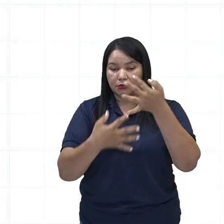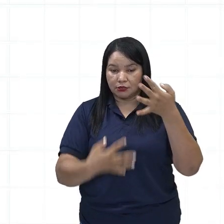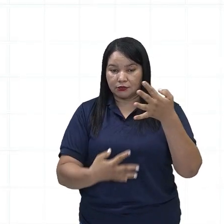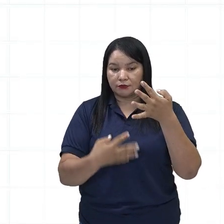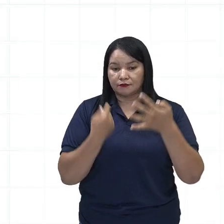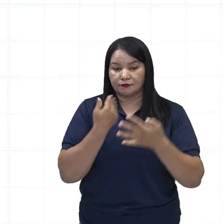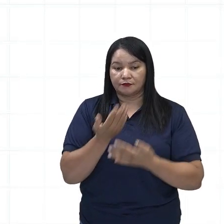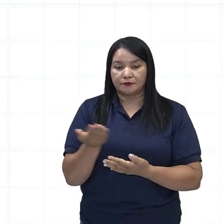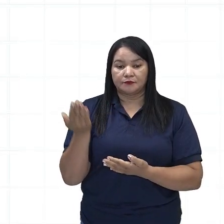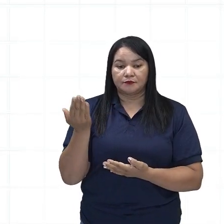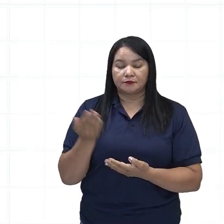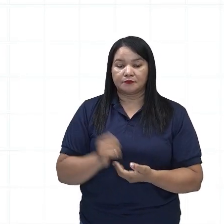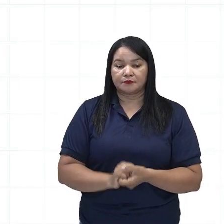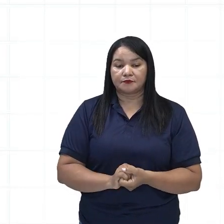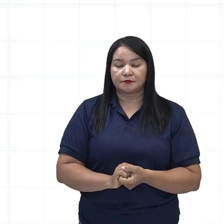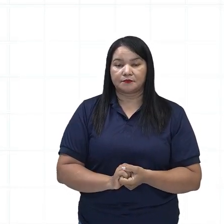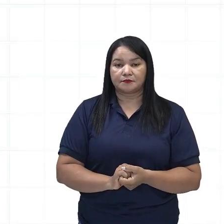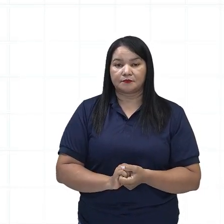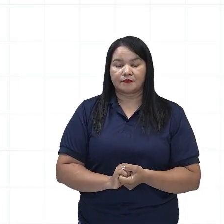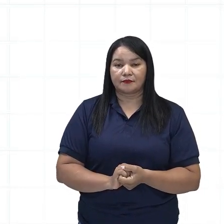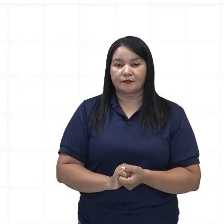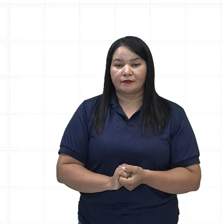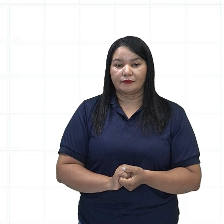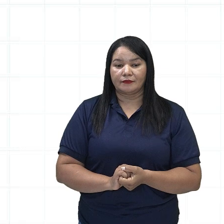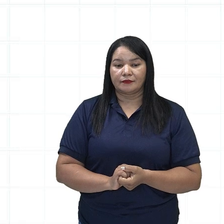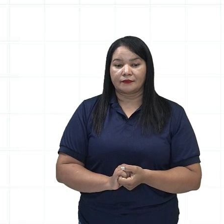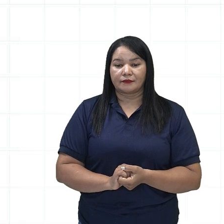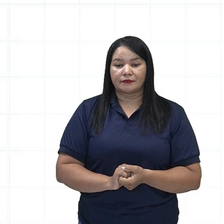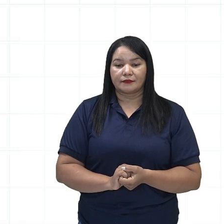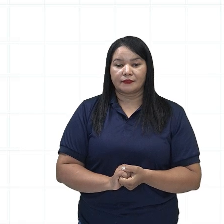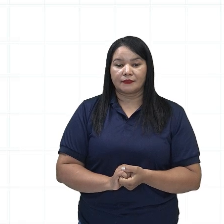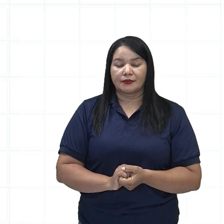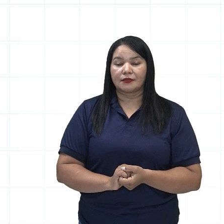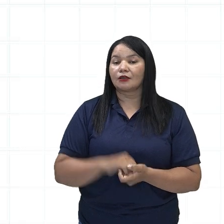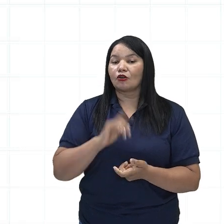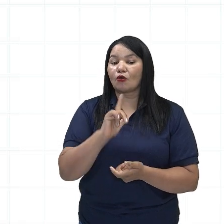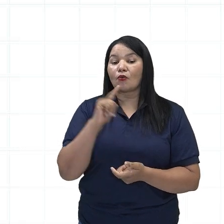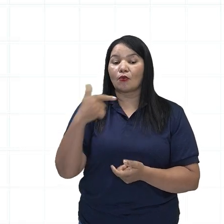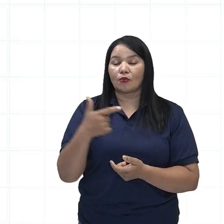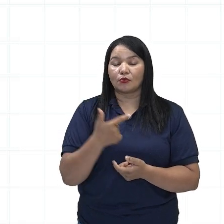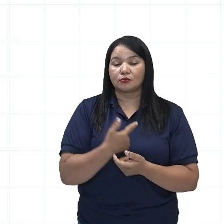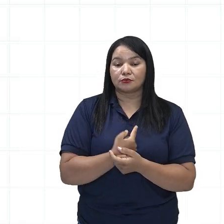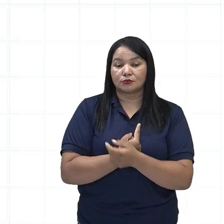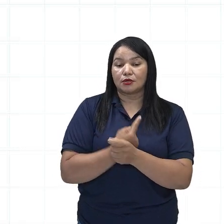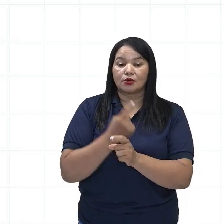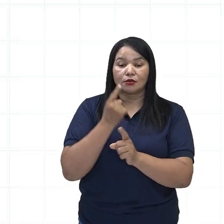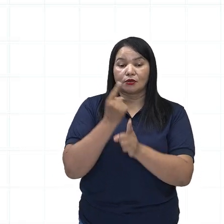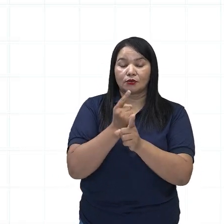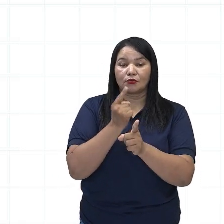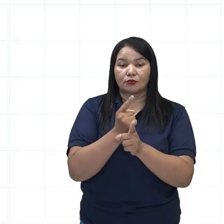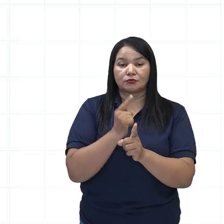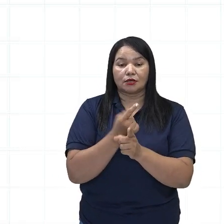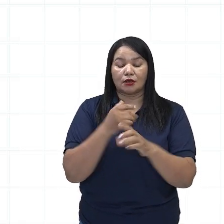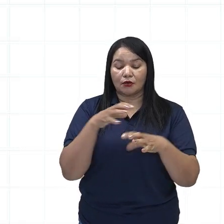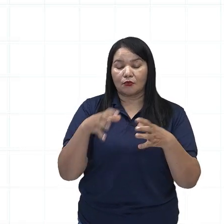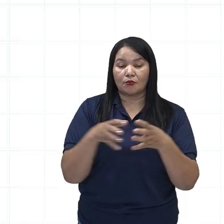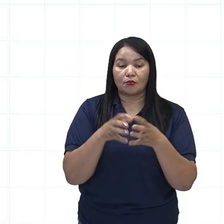Certo? Então, vamos continuar usando o filtro para localizar a turma de cada professor.